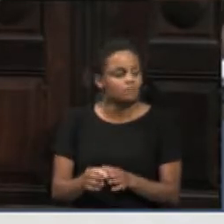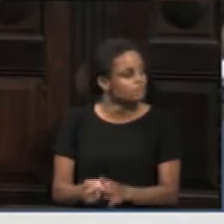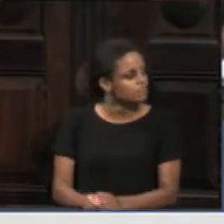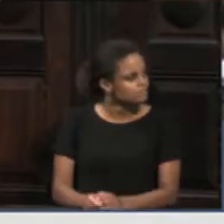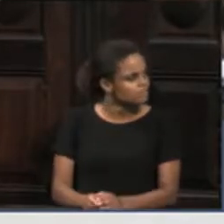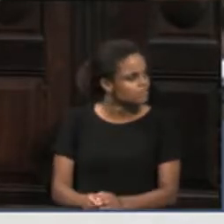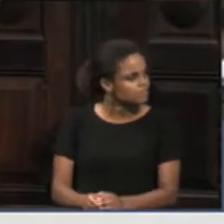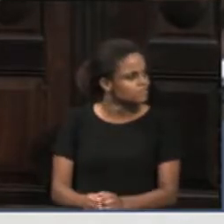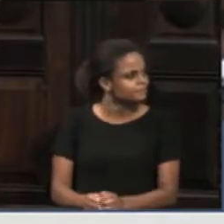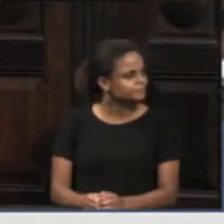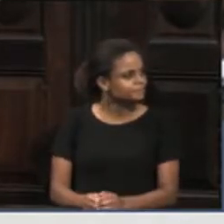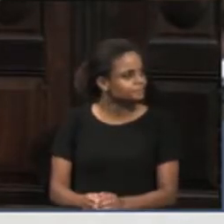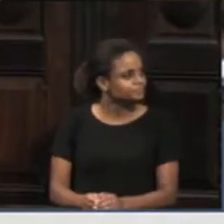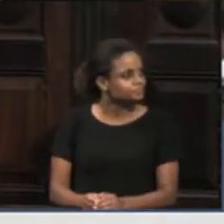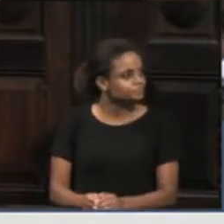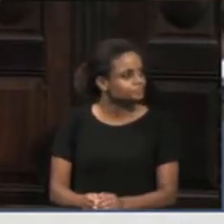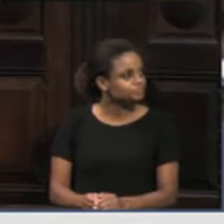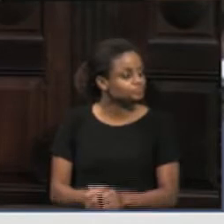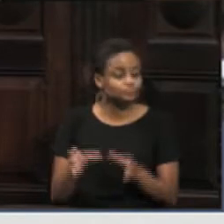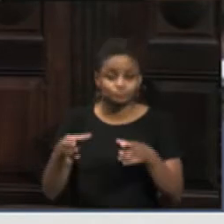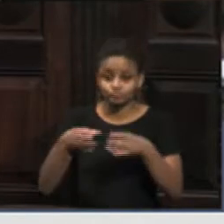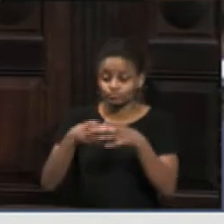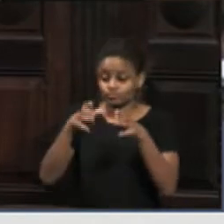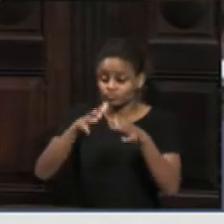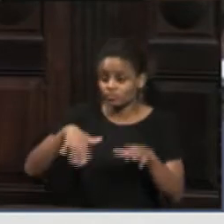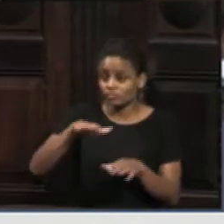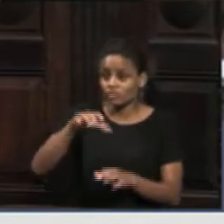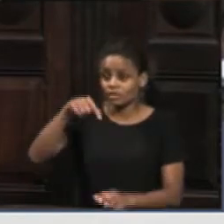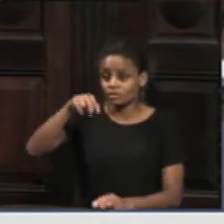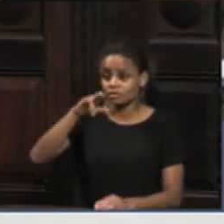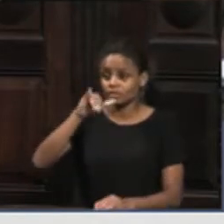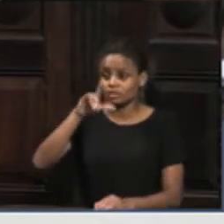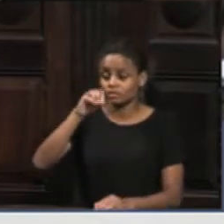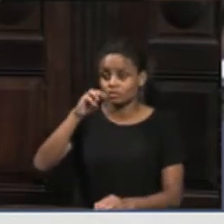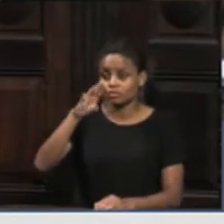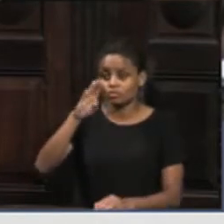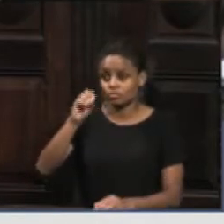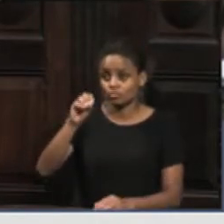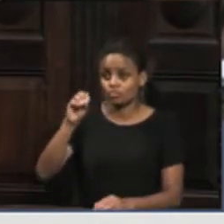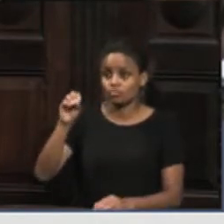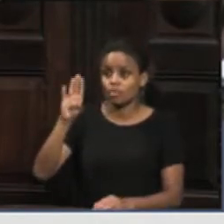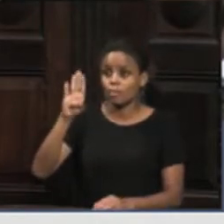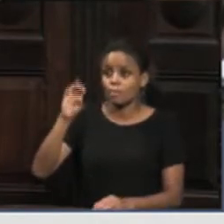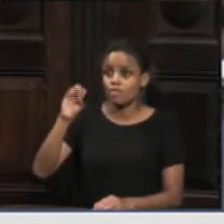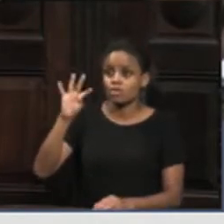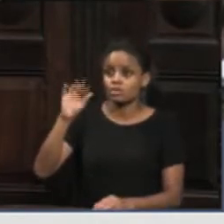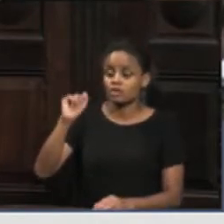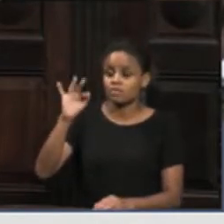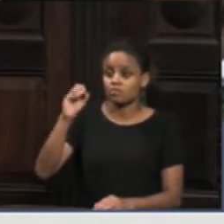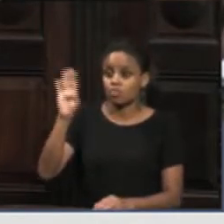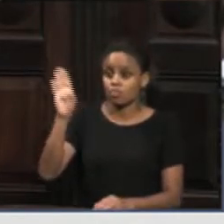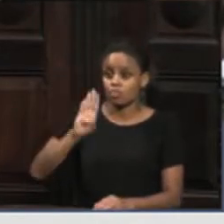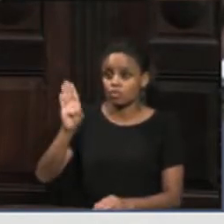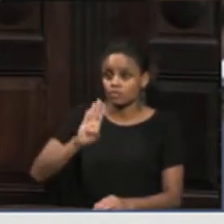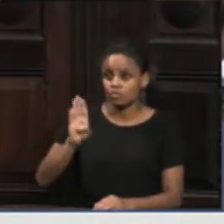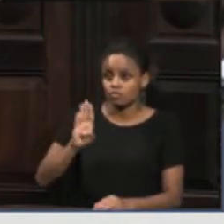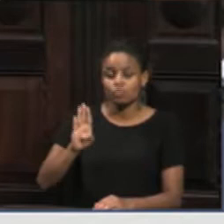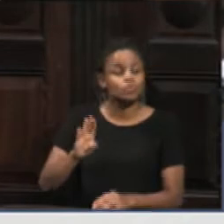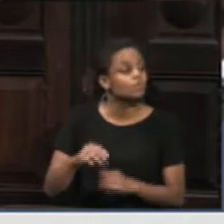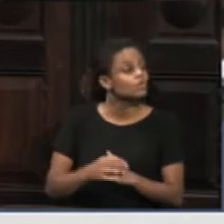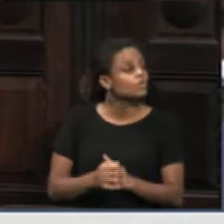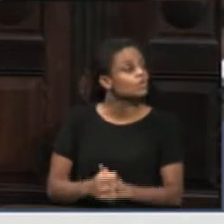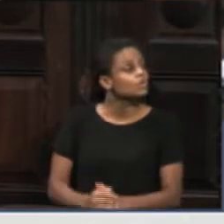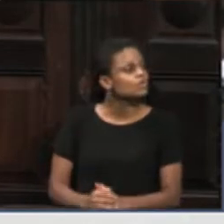do Estado do Rio de Janeiro, o quilombo Botafogo, localizado na estrada Trimumum, número 91, bairro